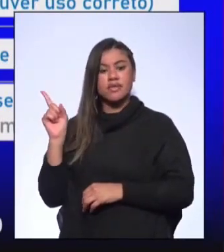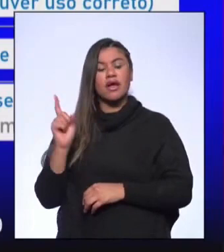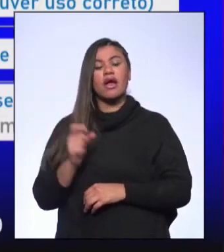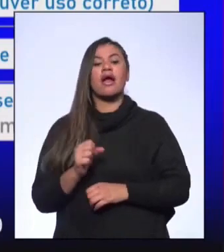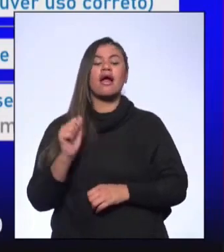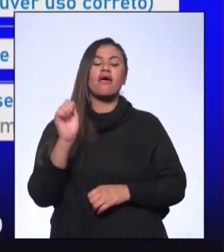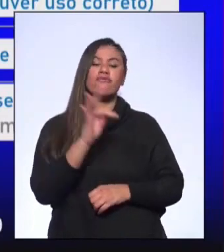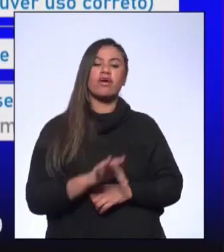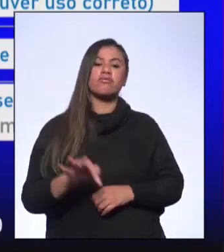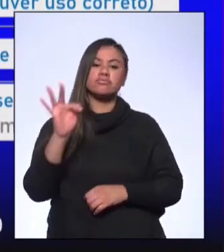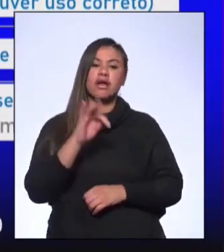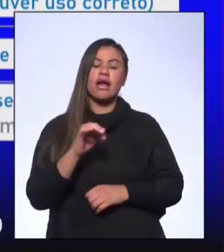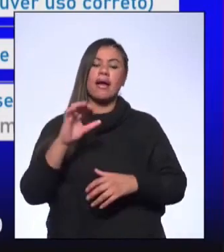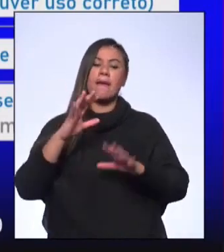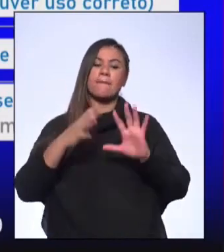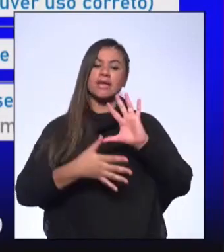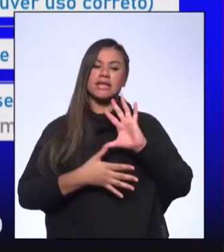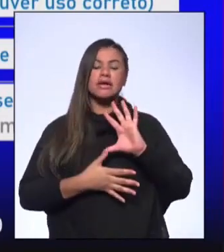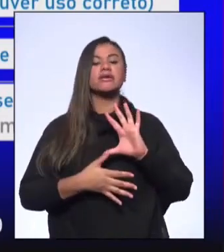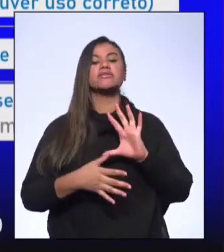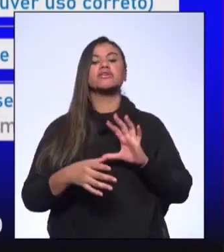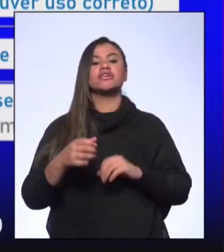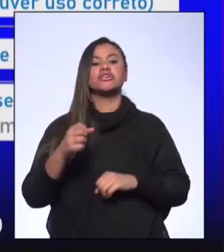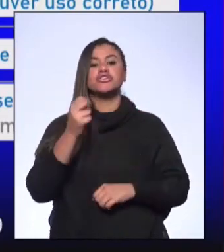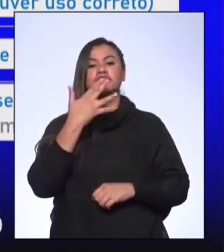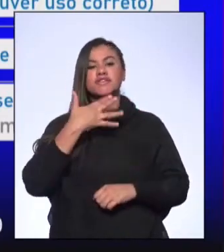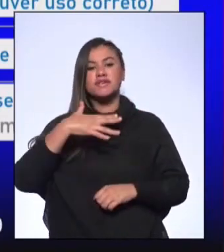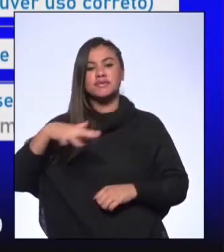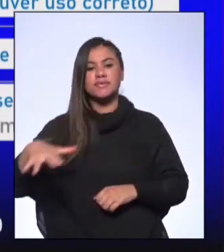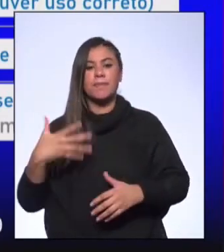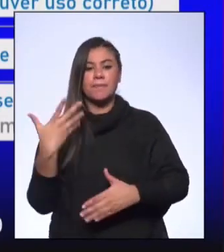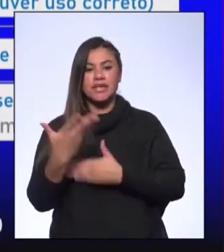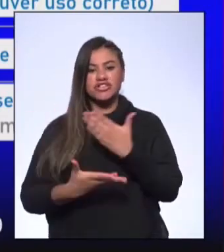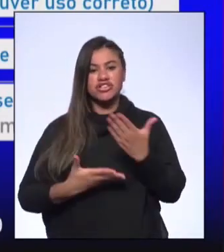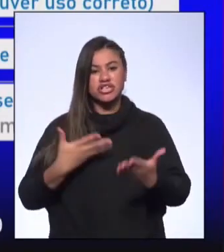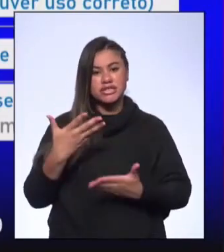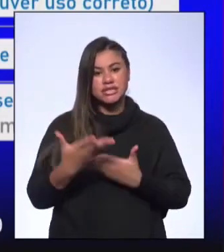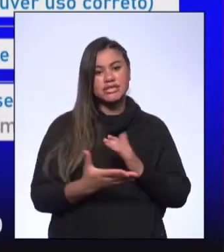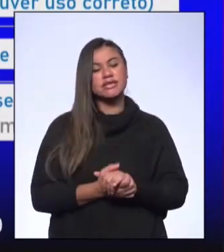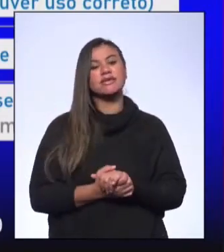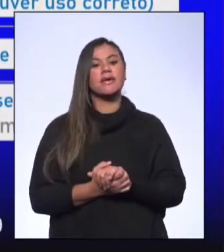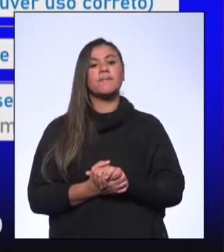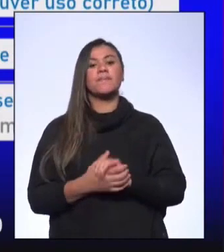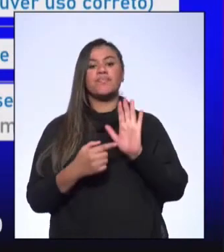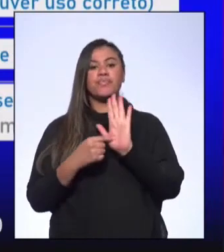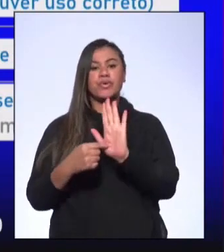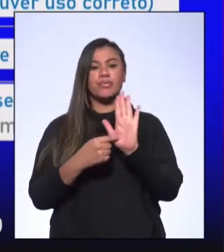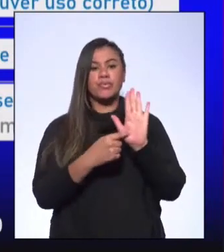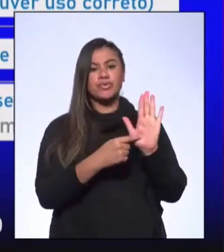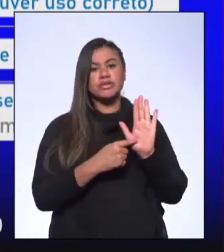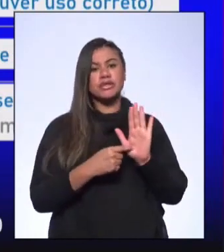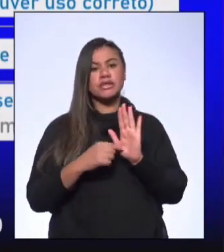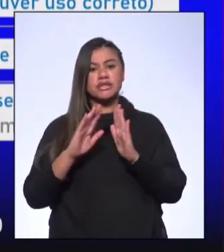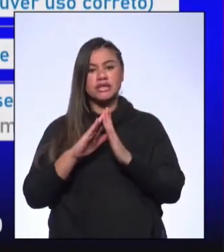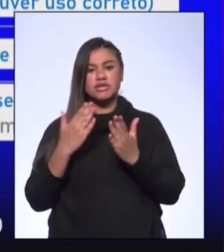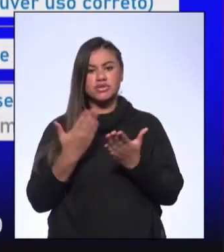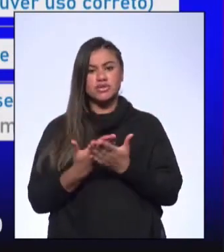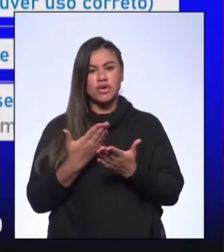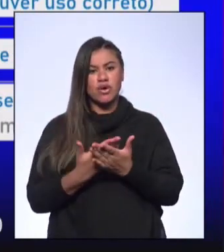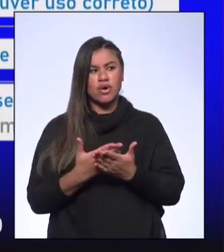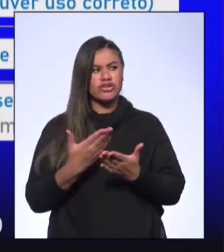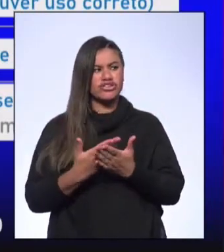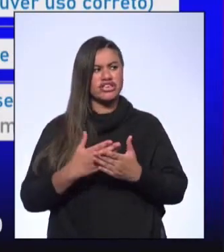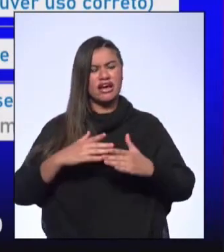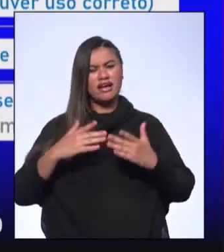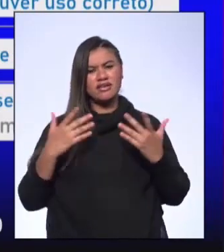Pediatria, destacando que o retorno às escolas deve ser feito com o uso de máscaras, com distanciamento na medida do